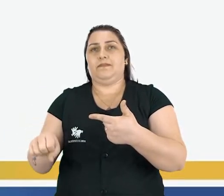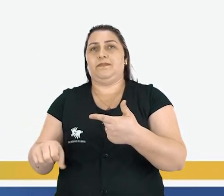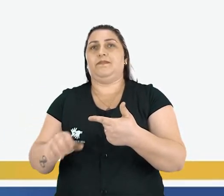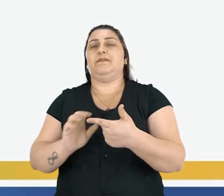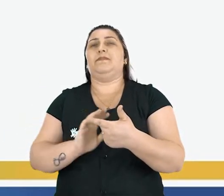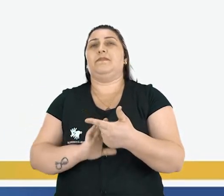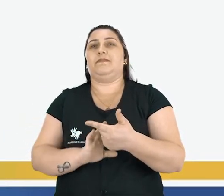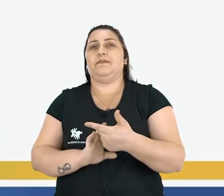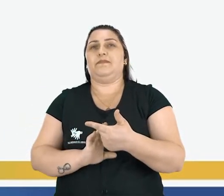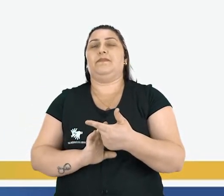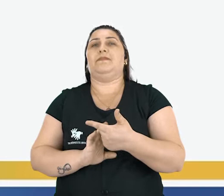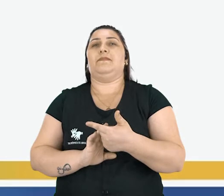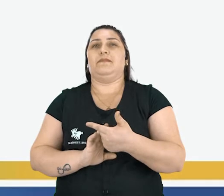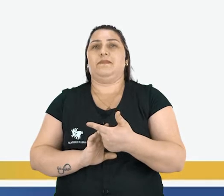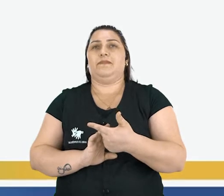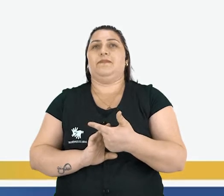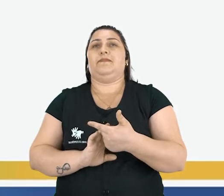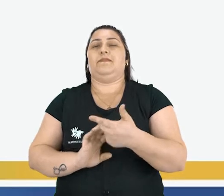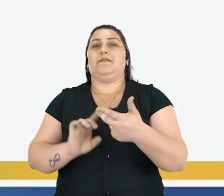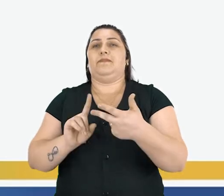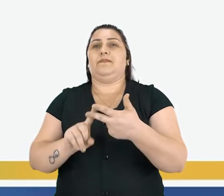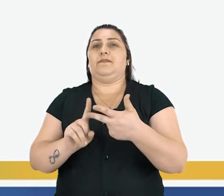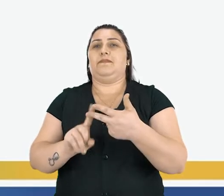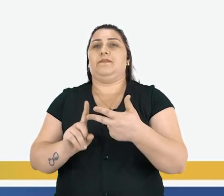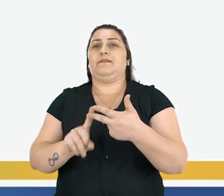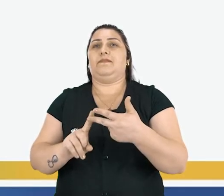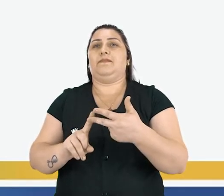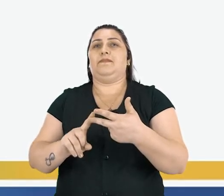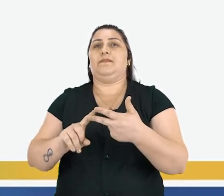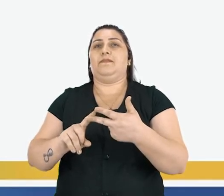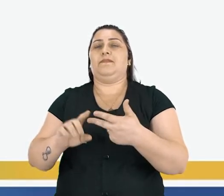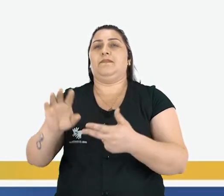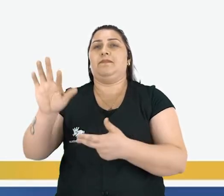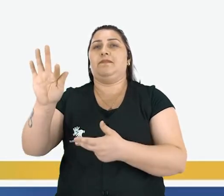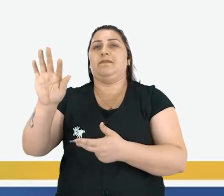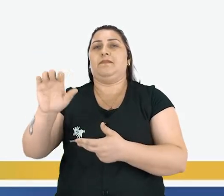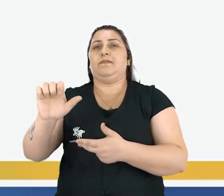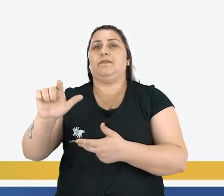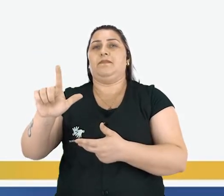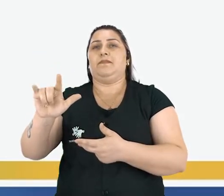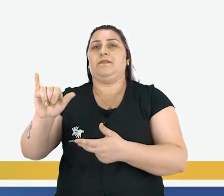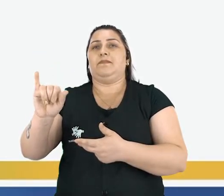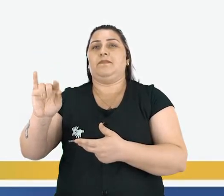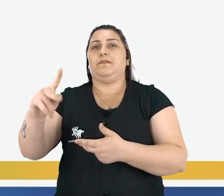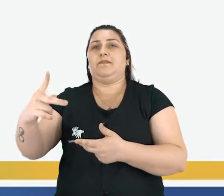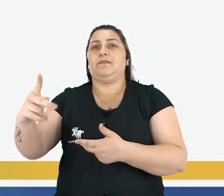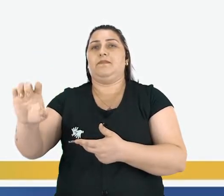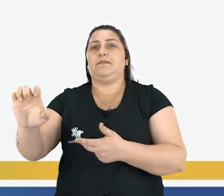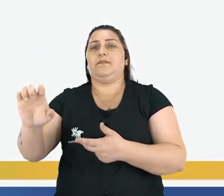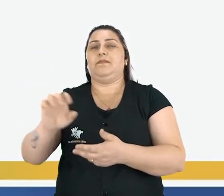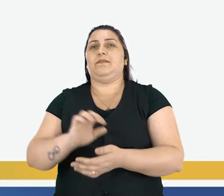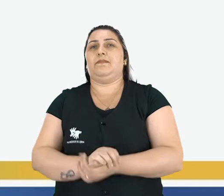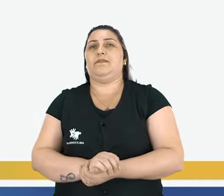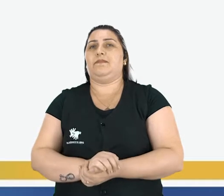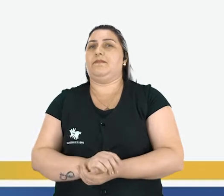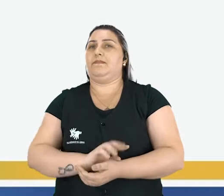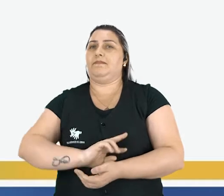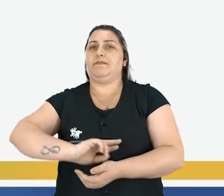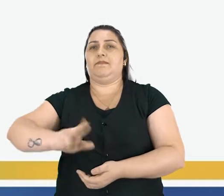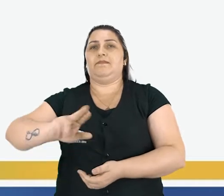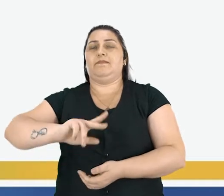Será que a Laura vamos ver a terceira só pra gente ter certeza feliz